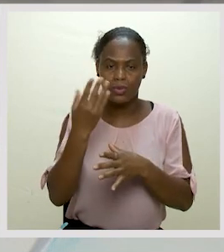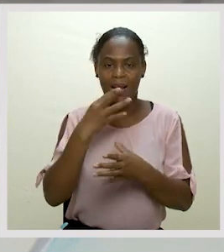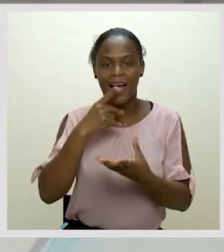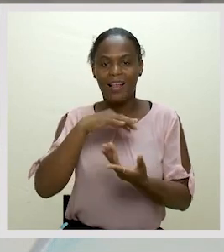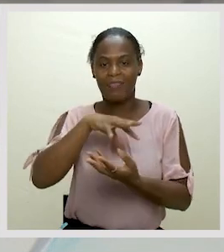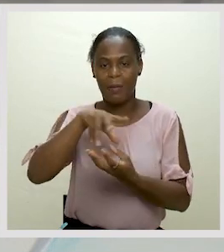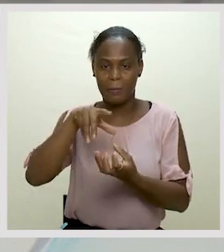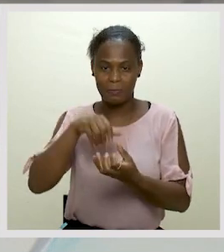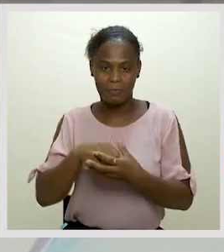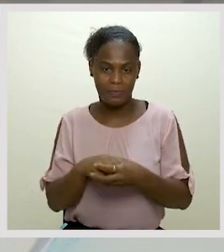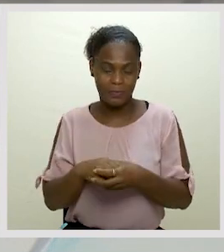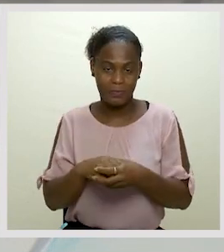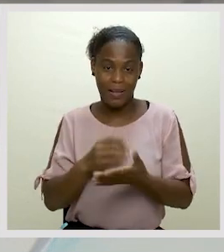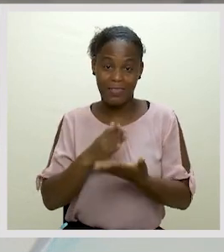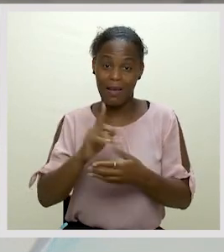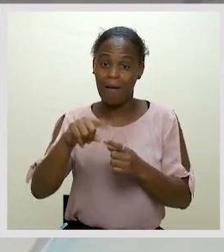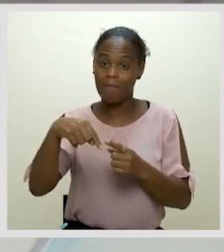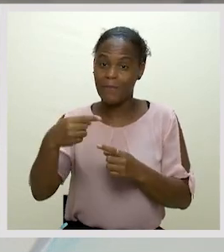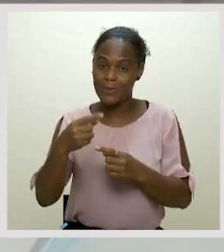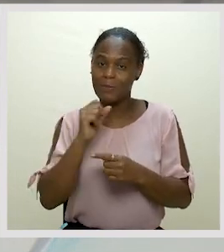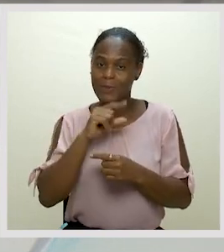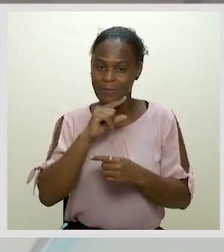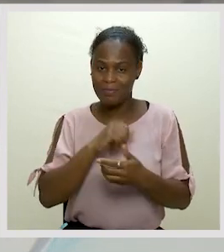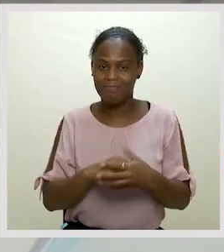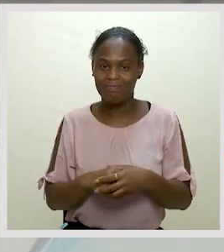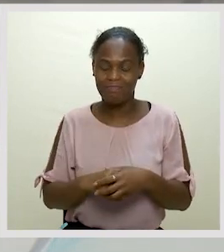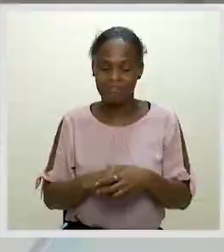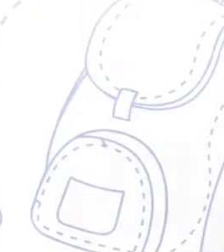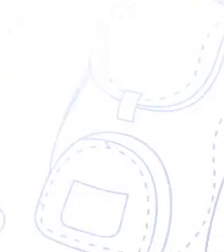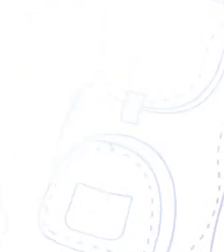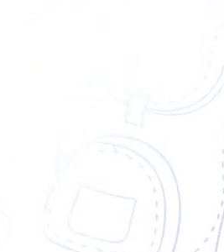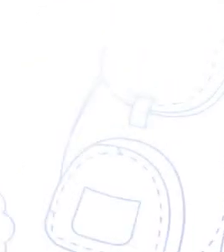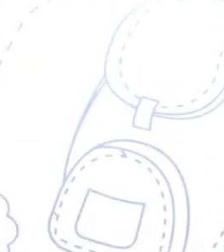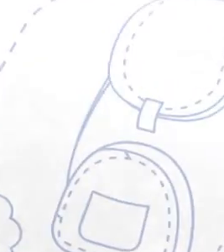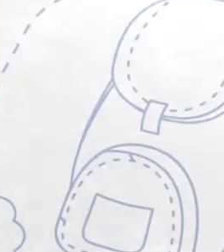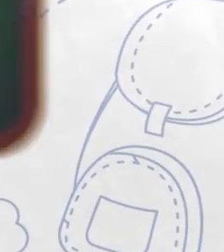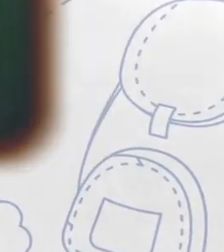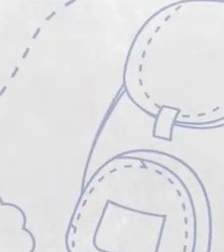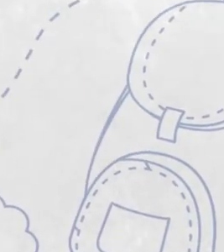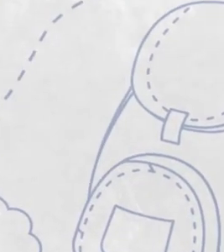surgimos na Terra? Até a próxima oportunidade.